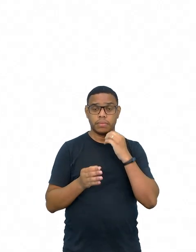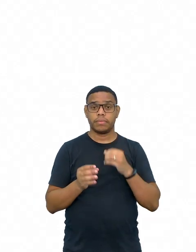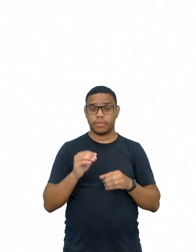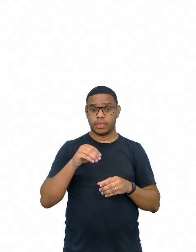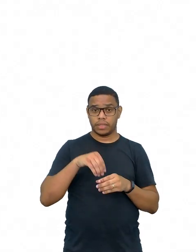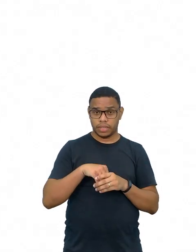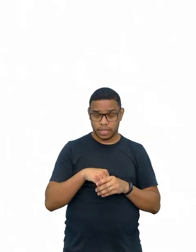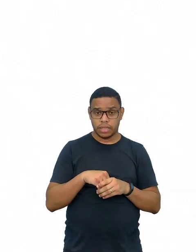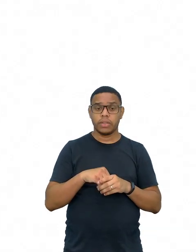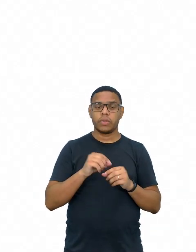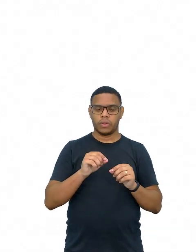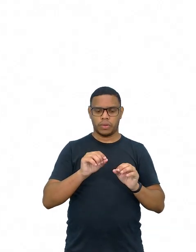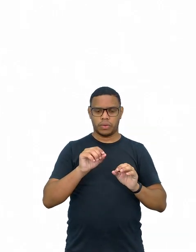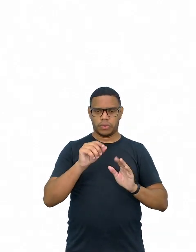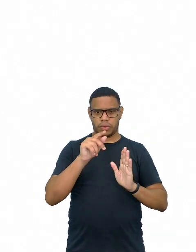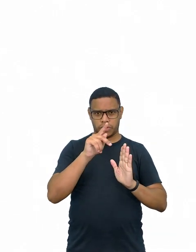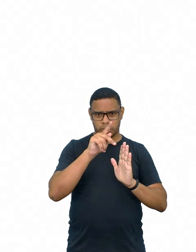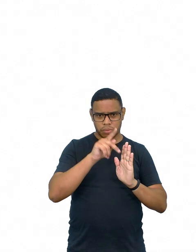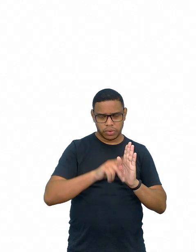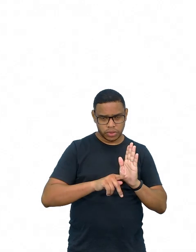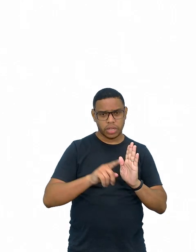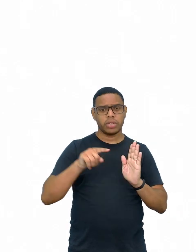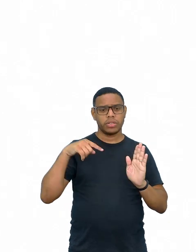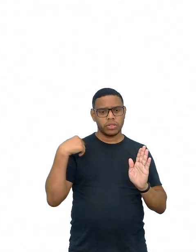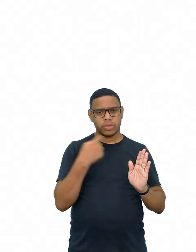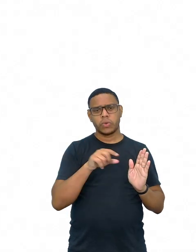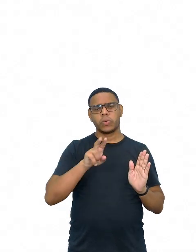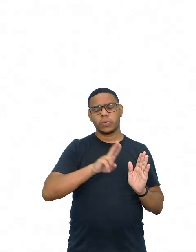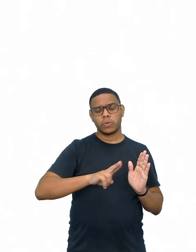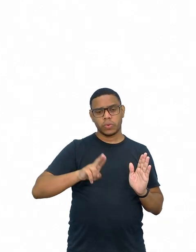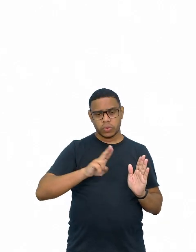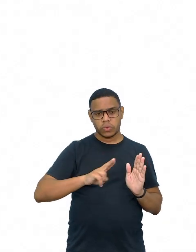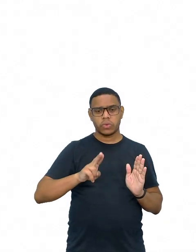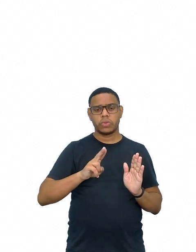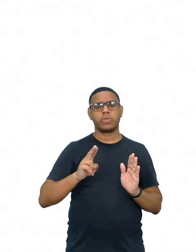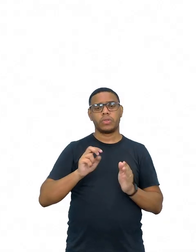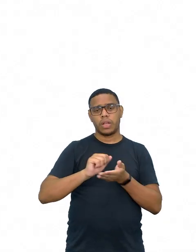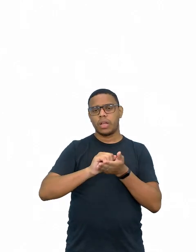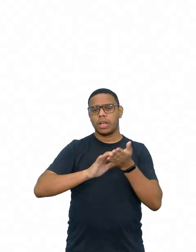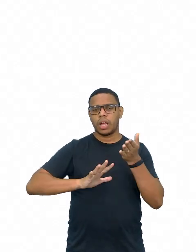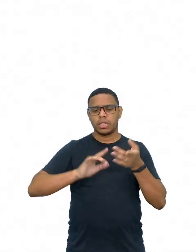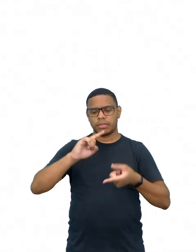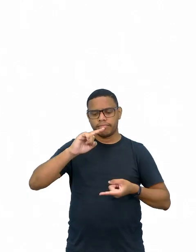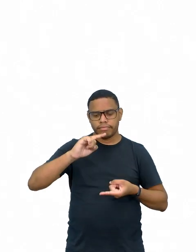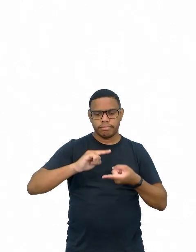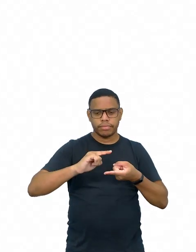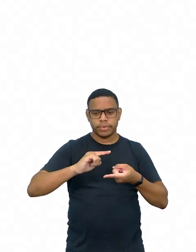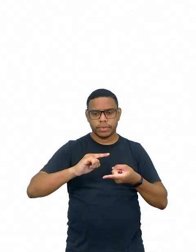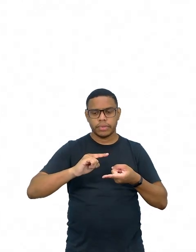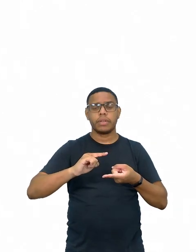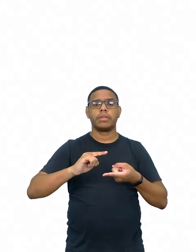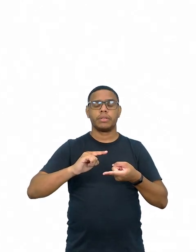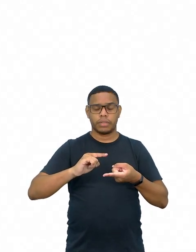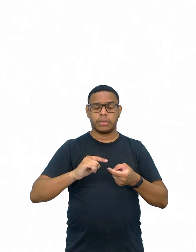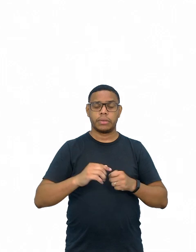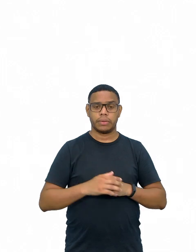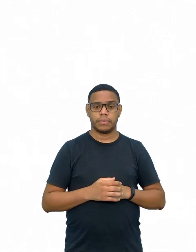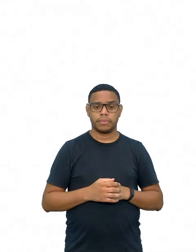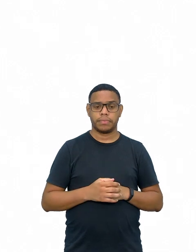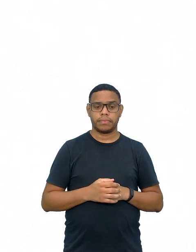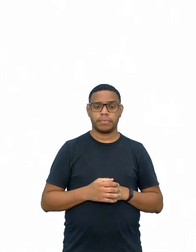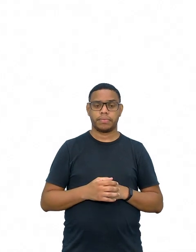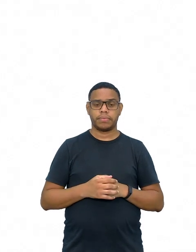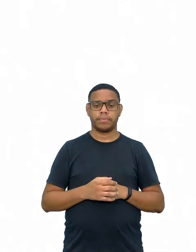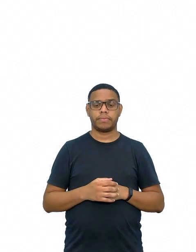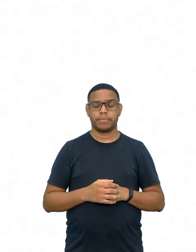do grande projeto, a gente vai usar as mini lições, tá? Então,